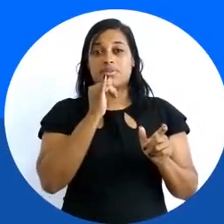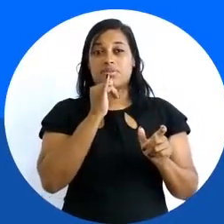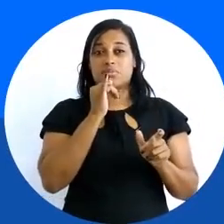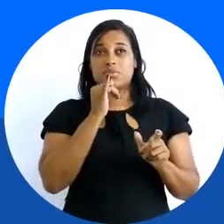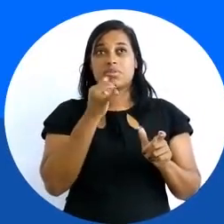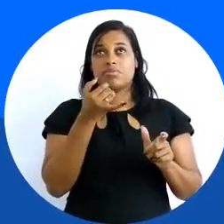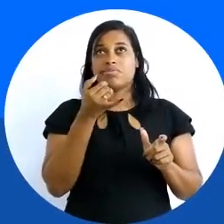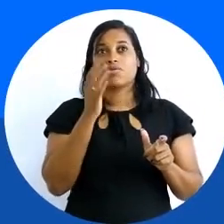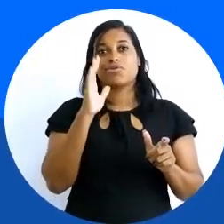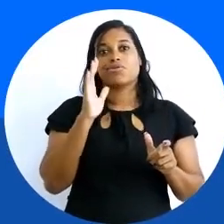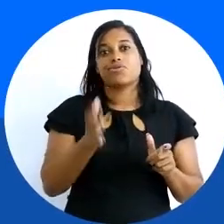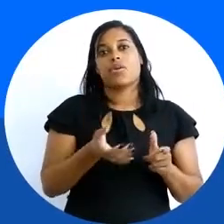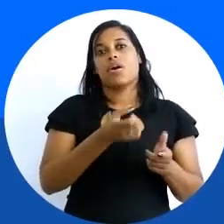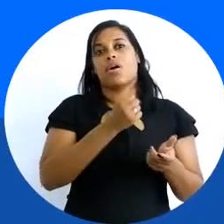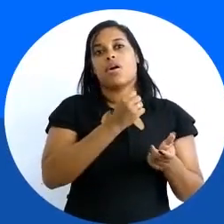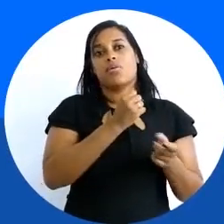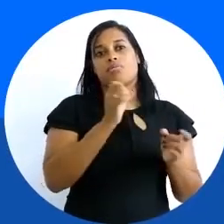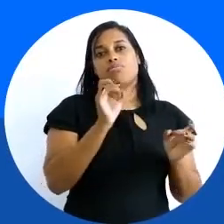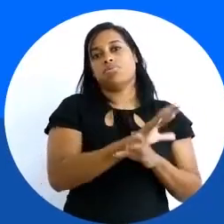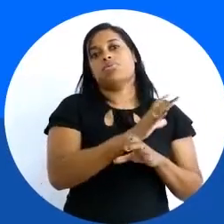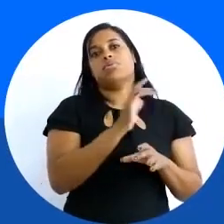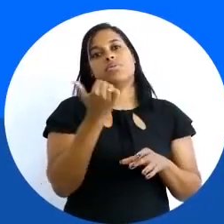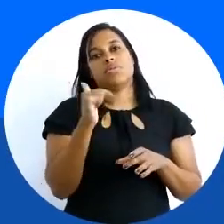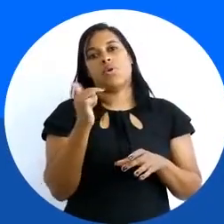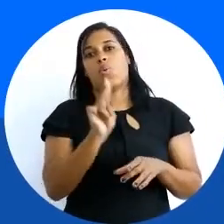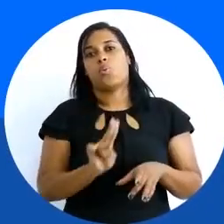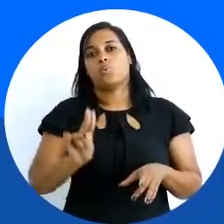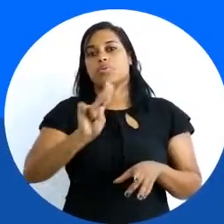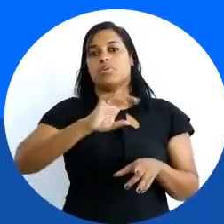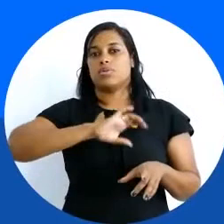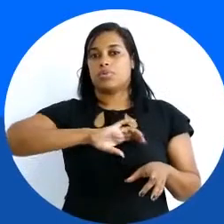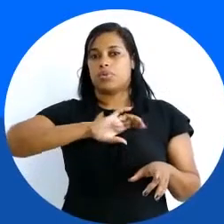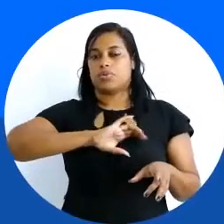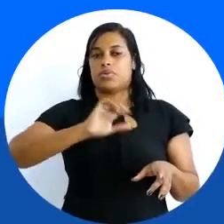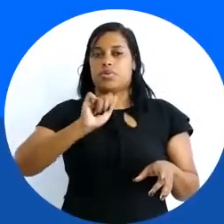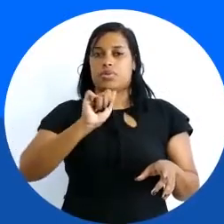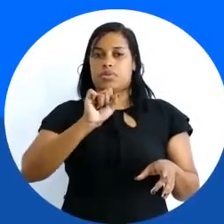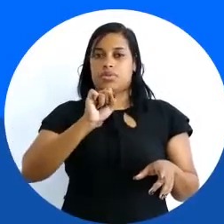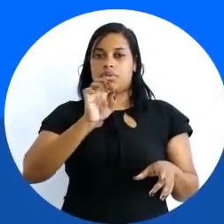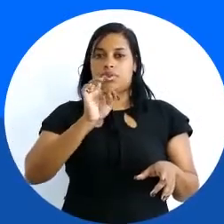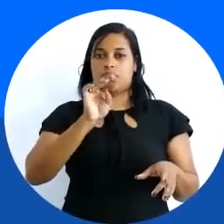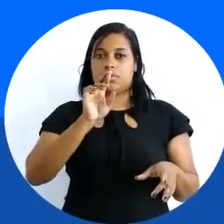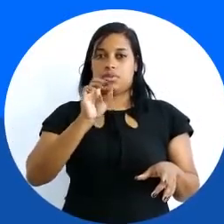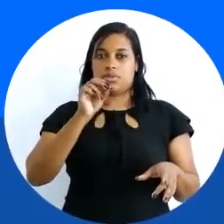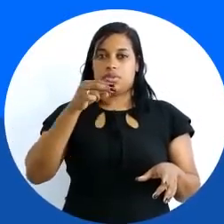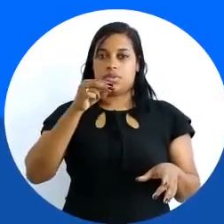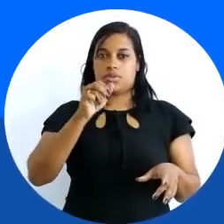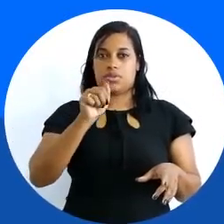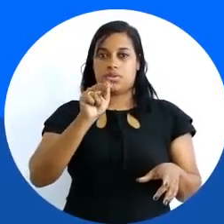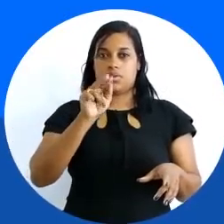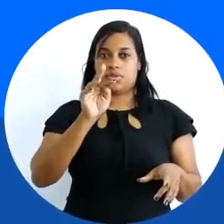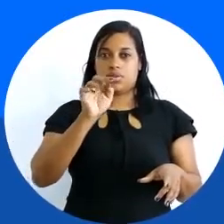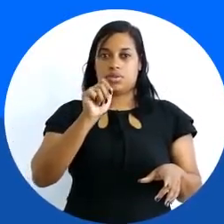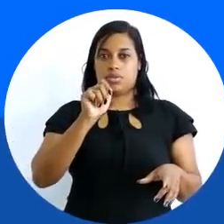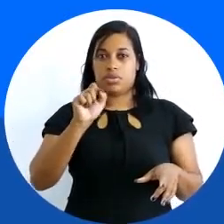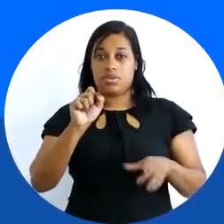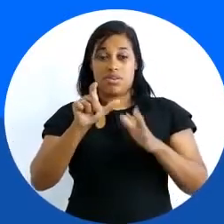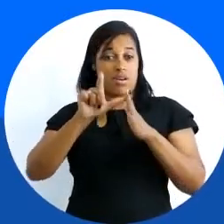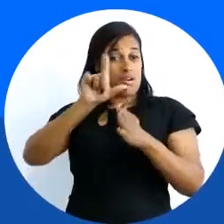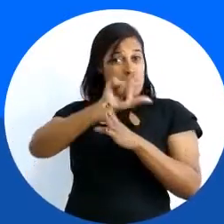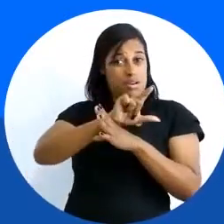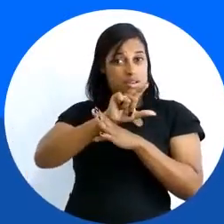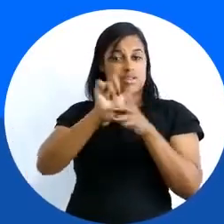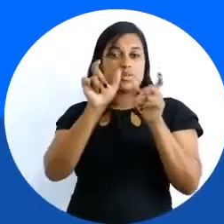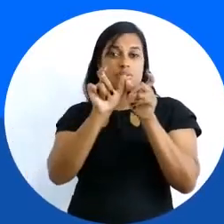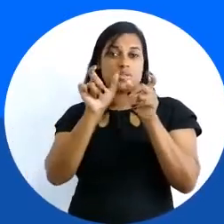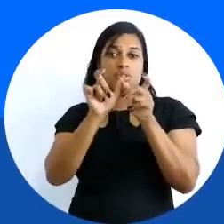desuso. O exemplo que a gente já viu na competência 1, que foi dos astronautas, que antigamente o termo era cosmonautas,